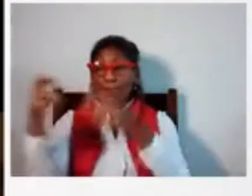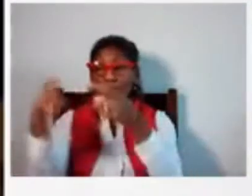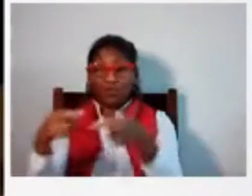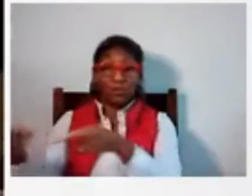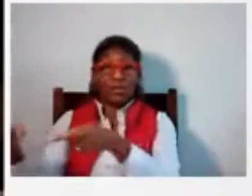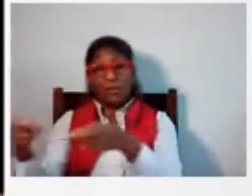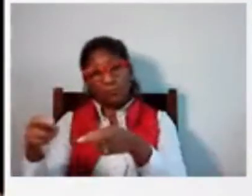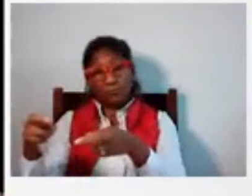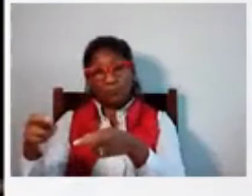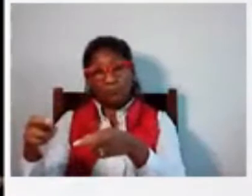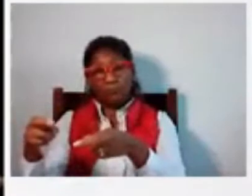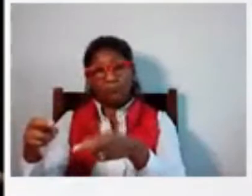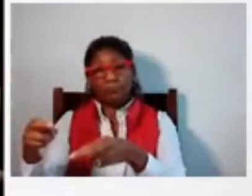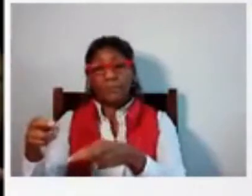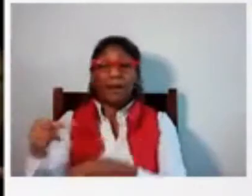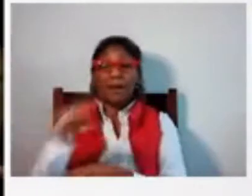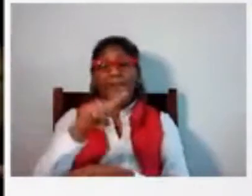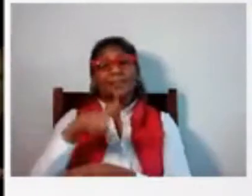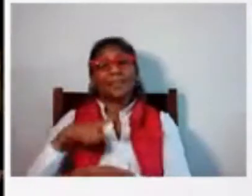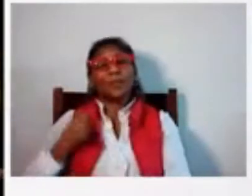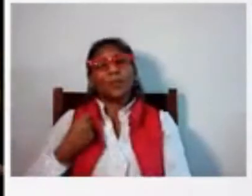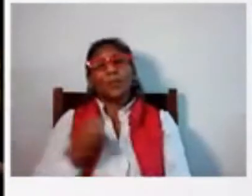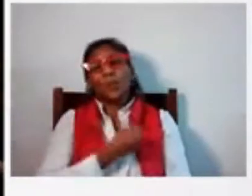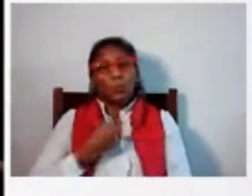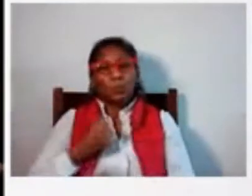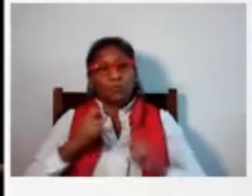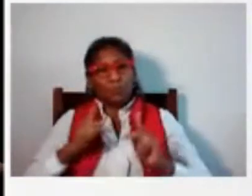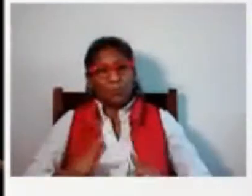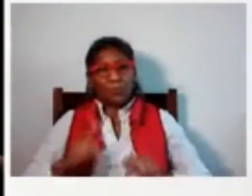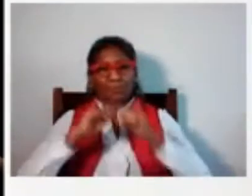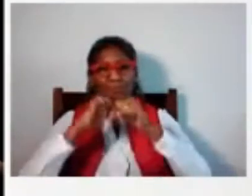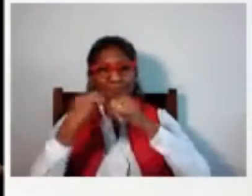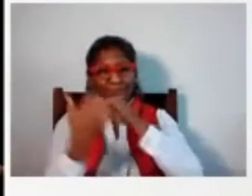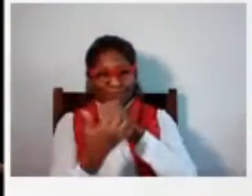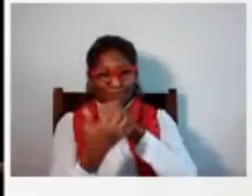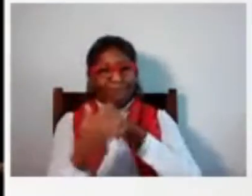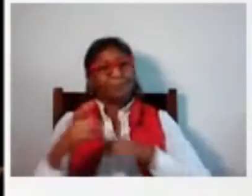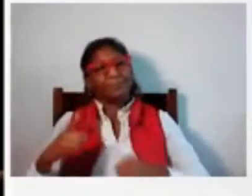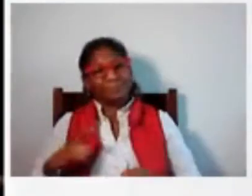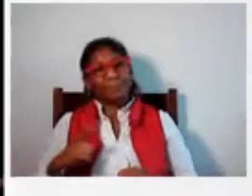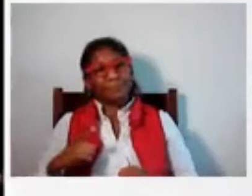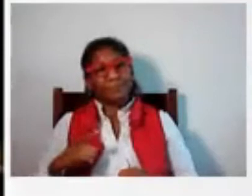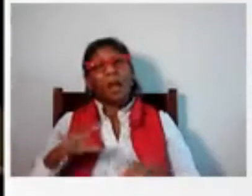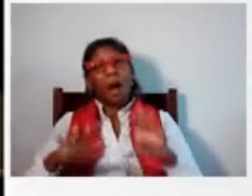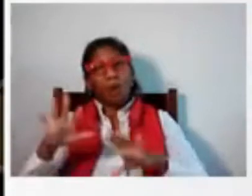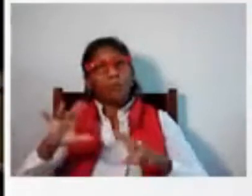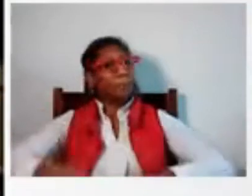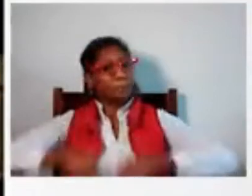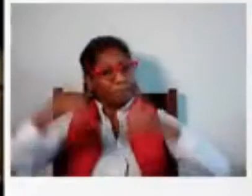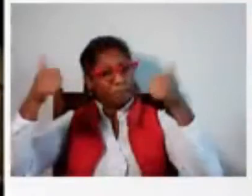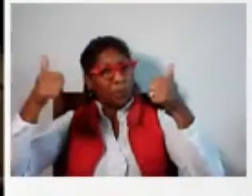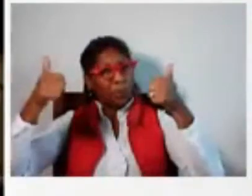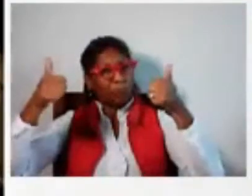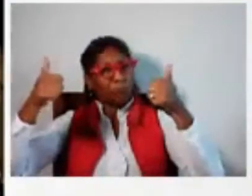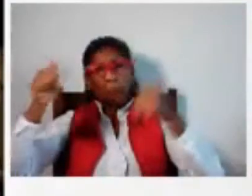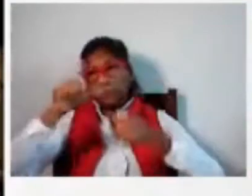leitos, como ela tem um número de ativos em relação a recuperados, que está na